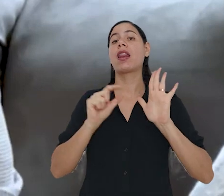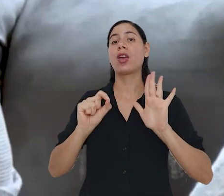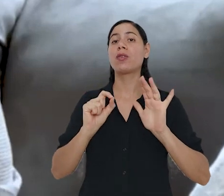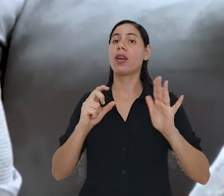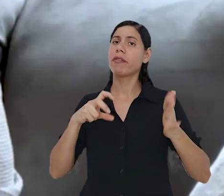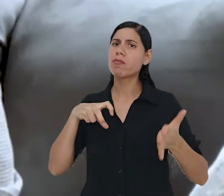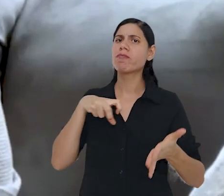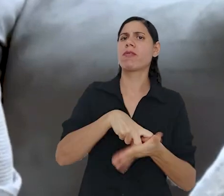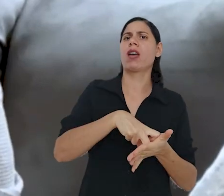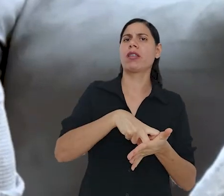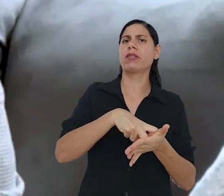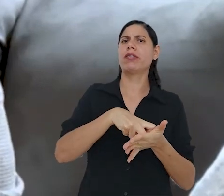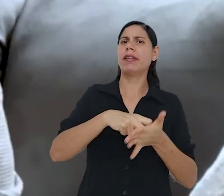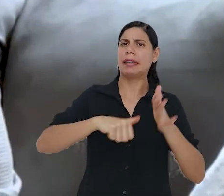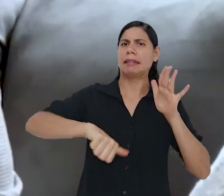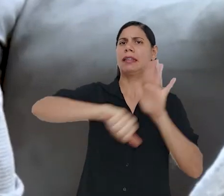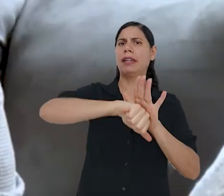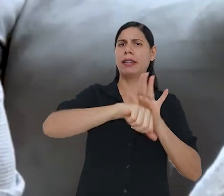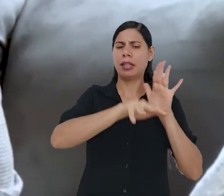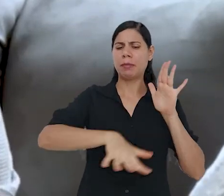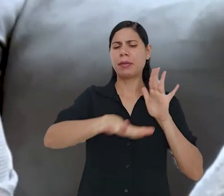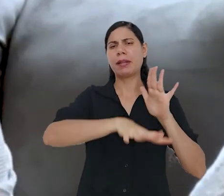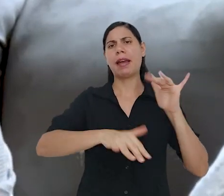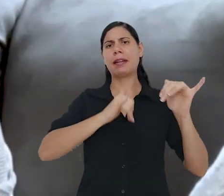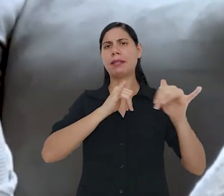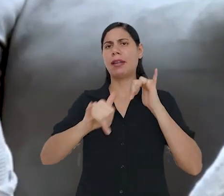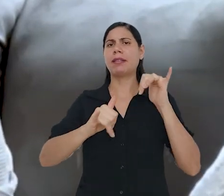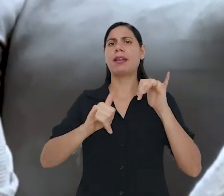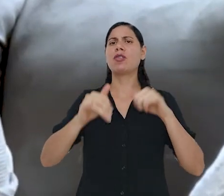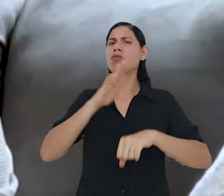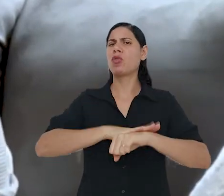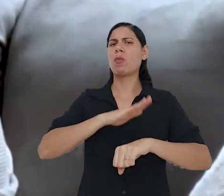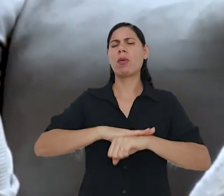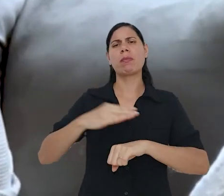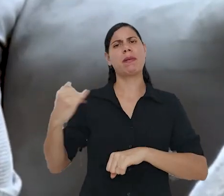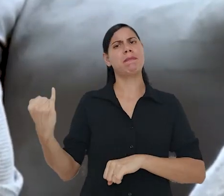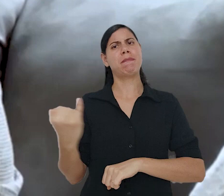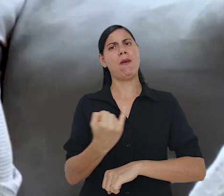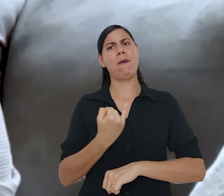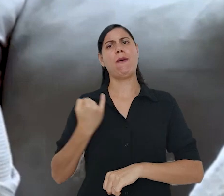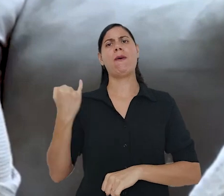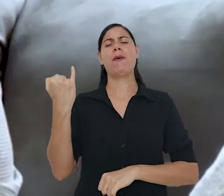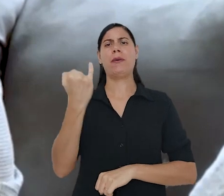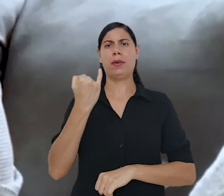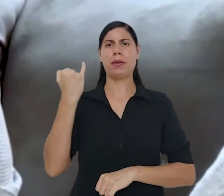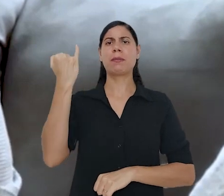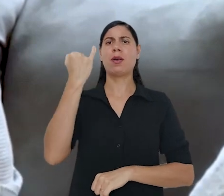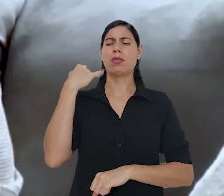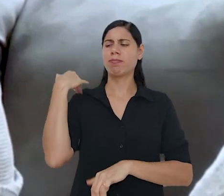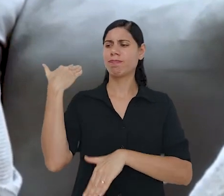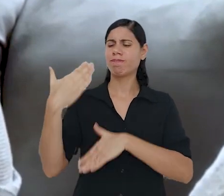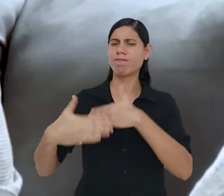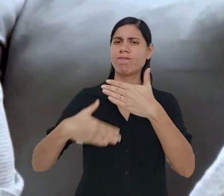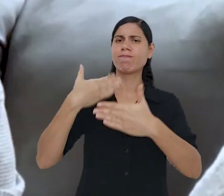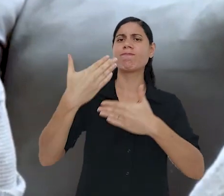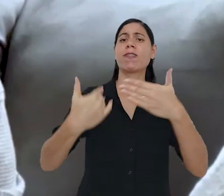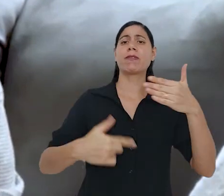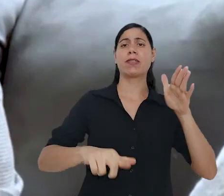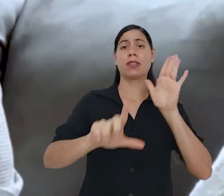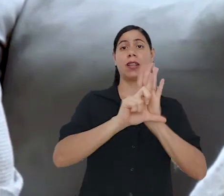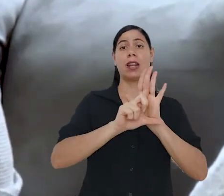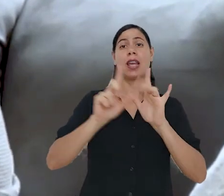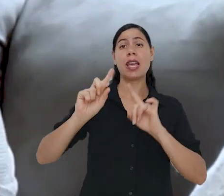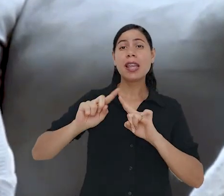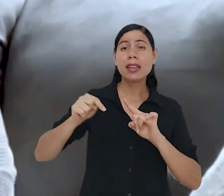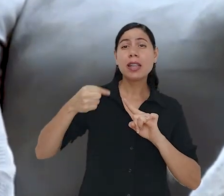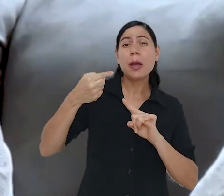punir essas práticas criminosas. Então, foi um momento muito importante já de um avanço da nossa legislação. Mais